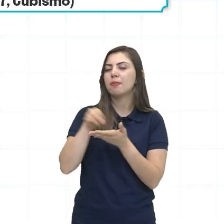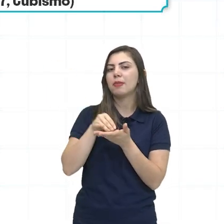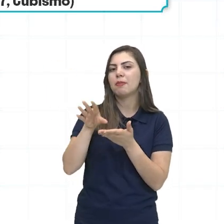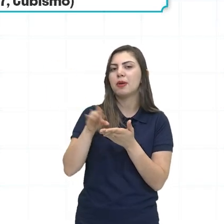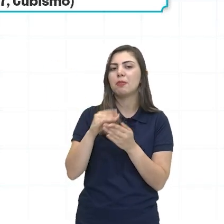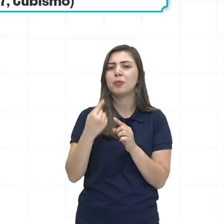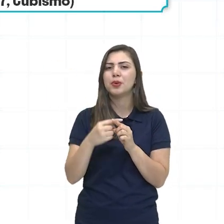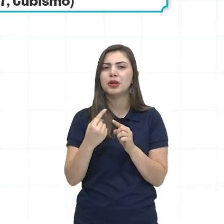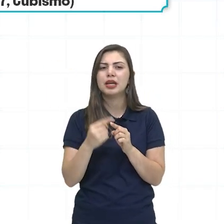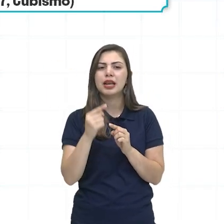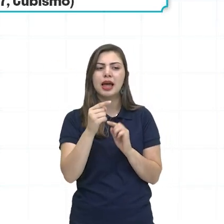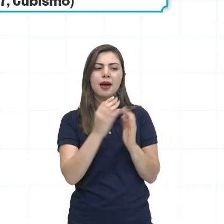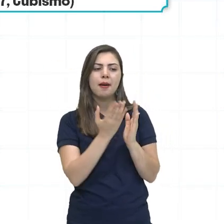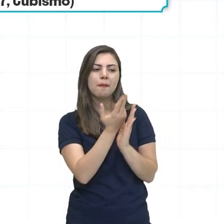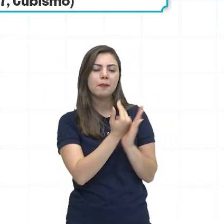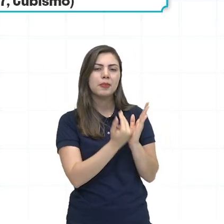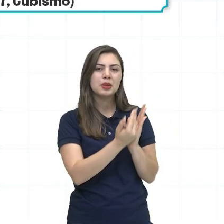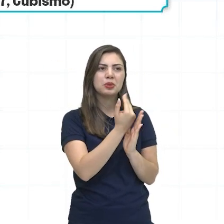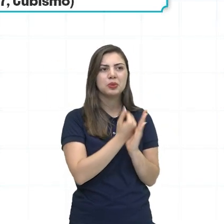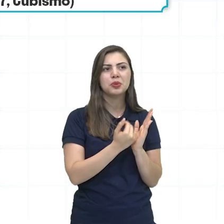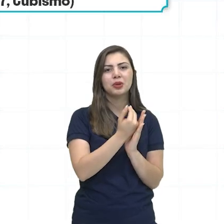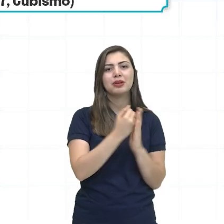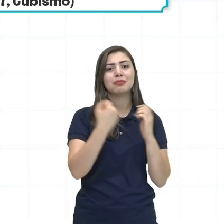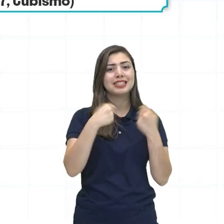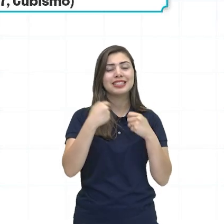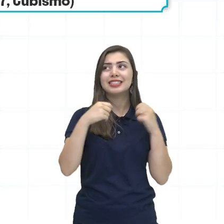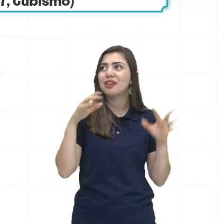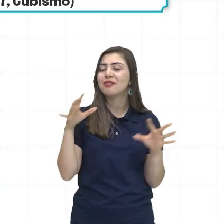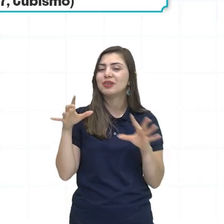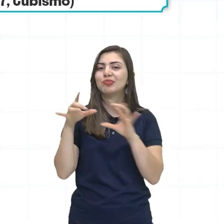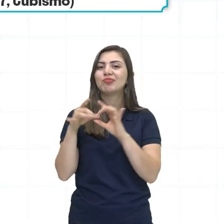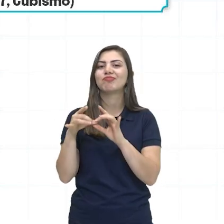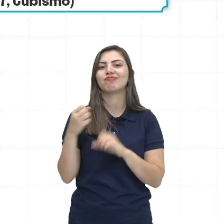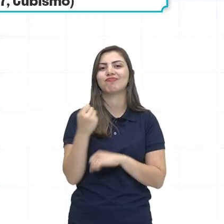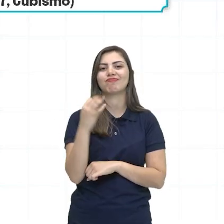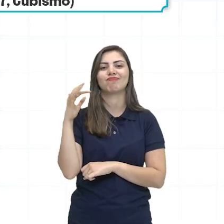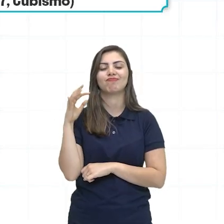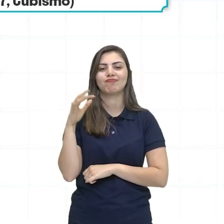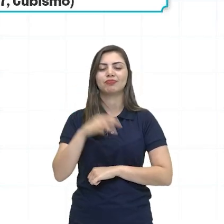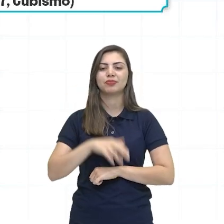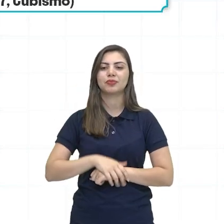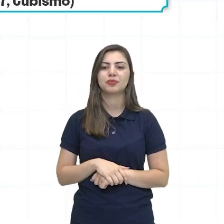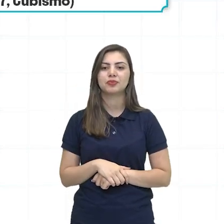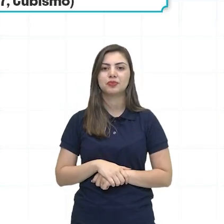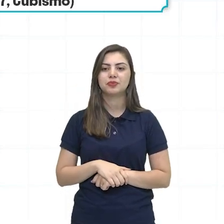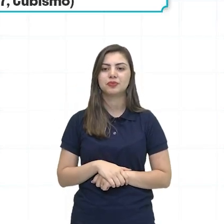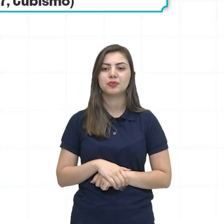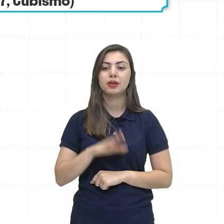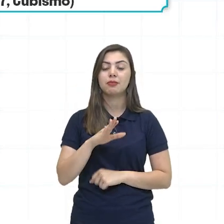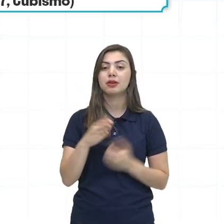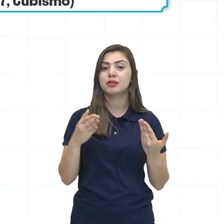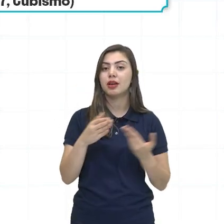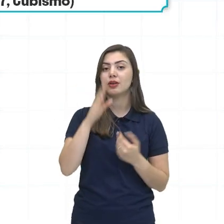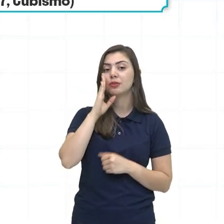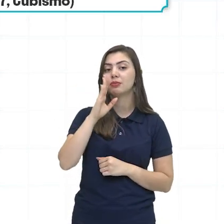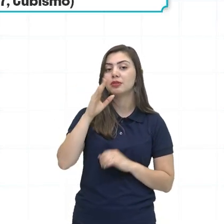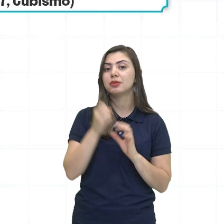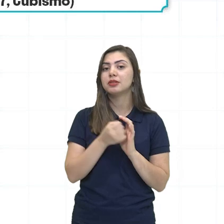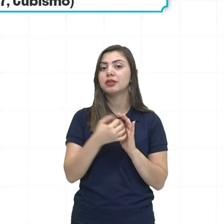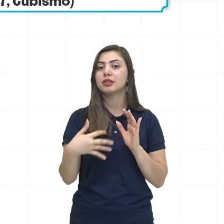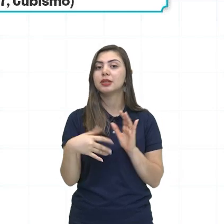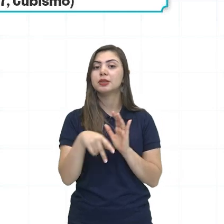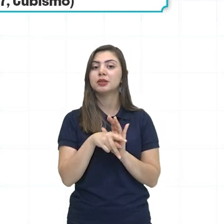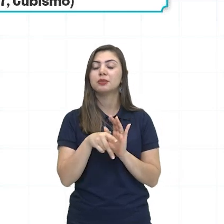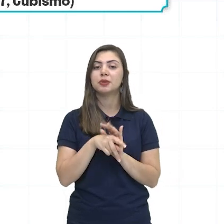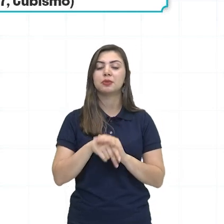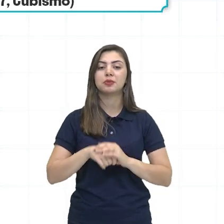copiava a natureza, de fato, a transformava. Aí a gente tem uma imagem de Pablo Picasso, que são as La Demoiselles